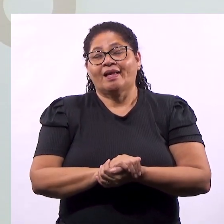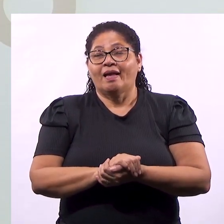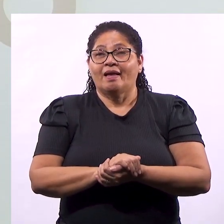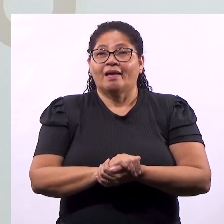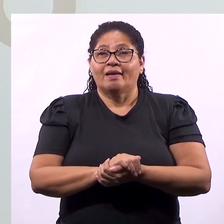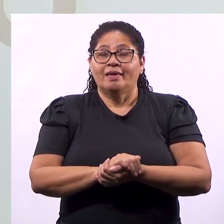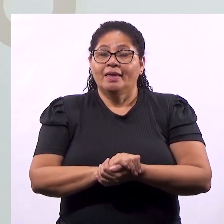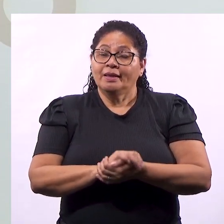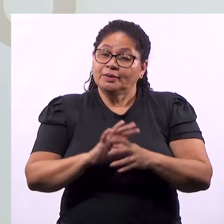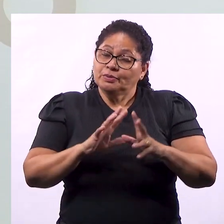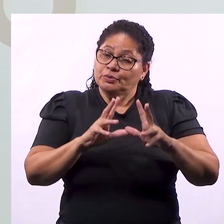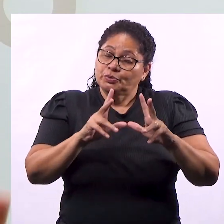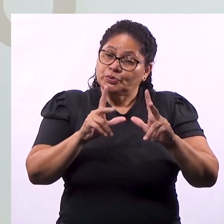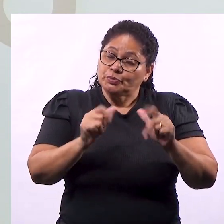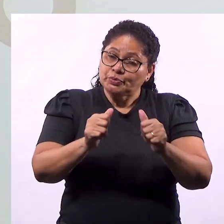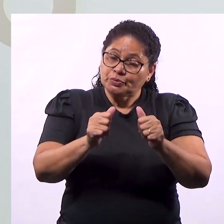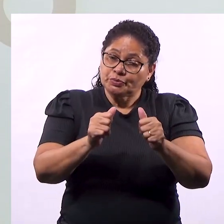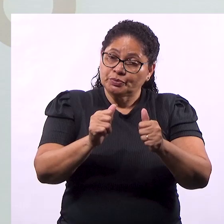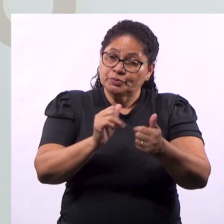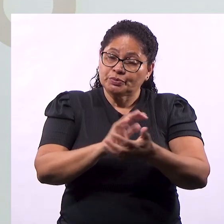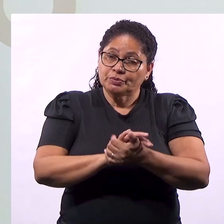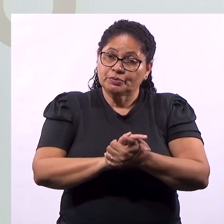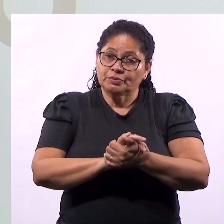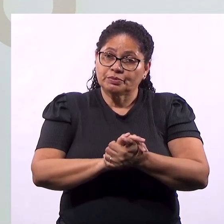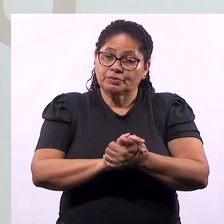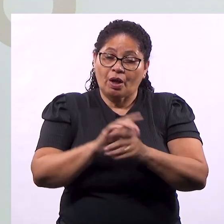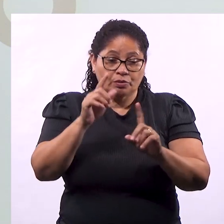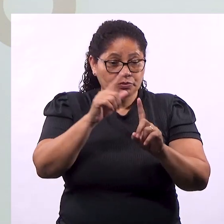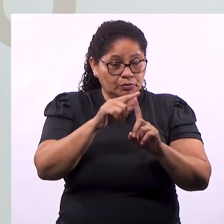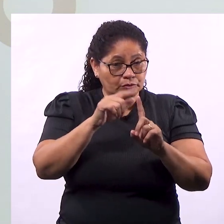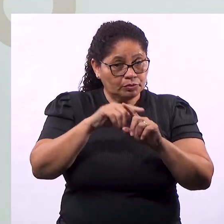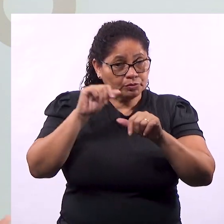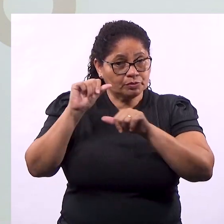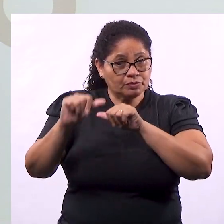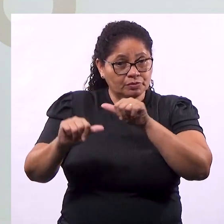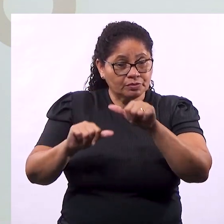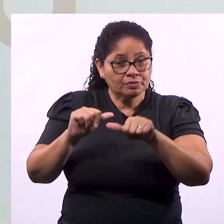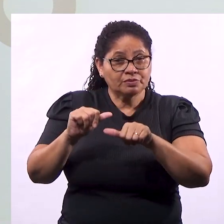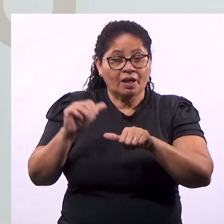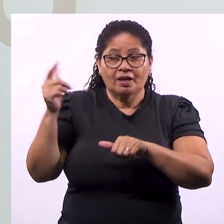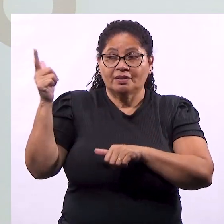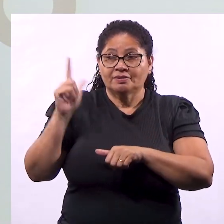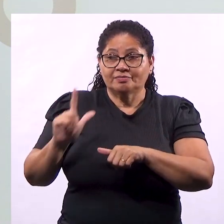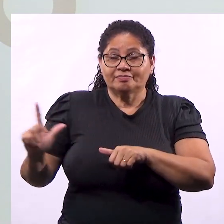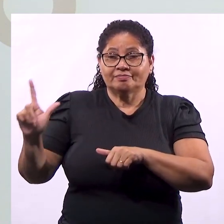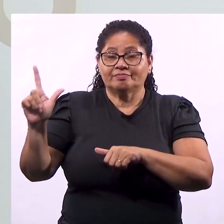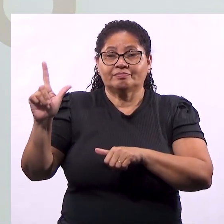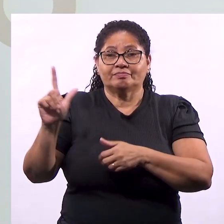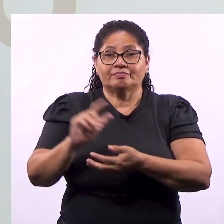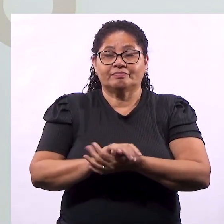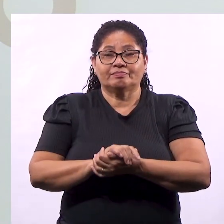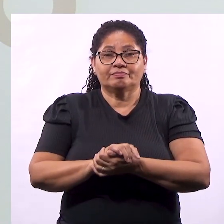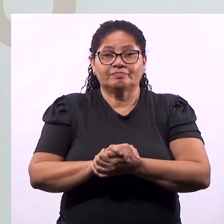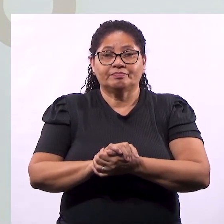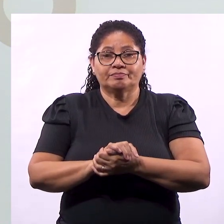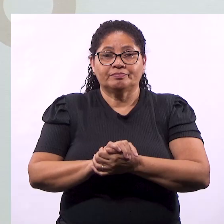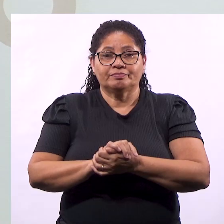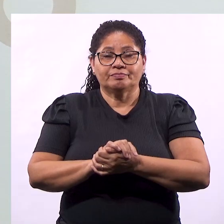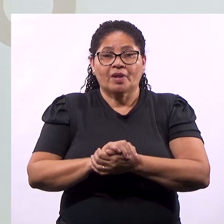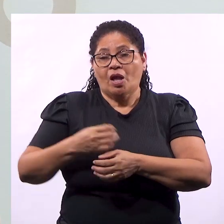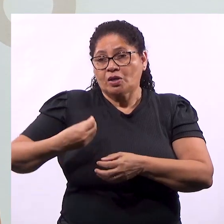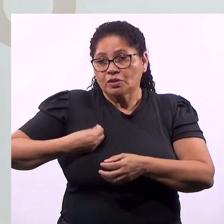bom então todos esses tipos de avaliação a literatura costuma chamar de tipos de